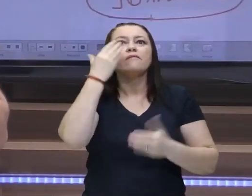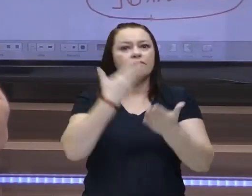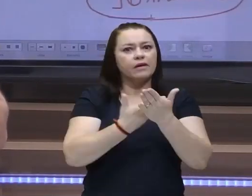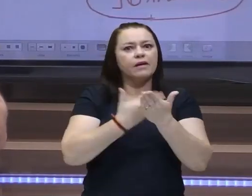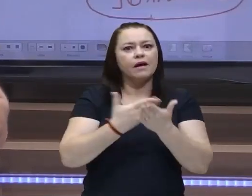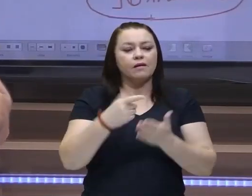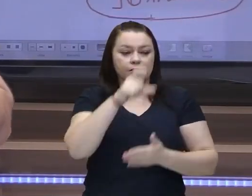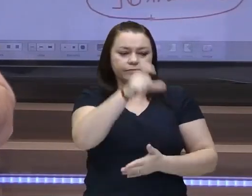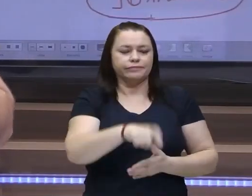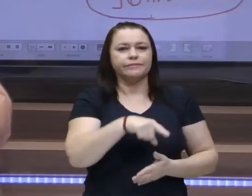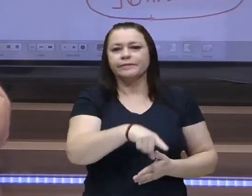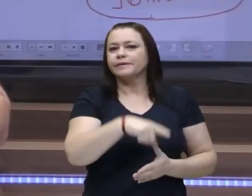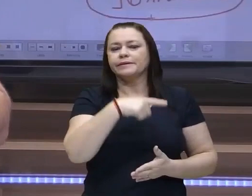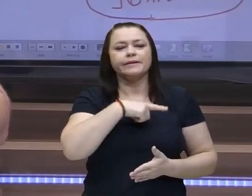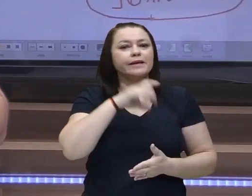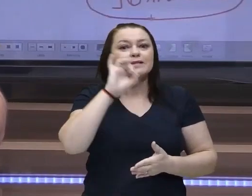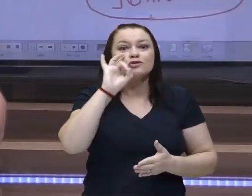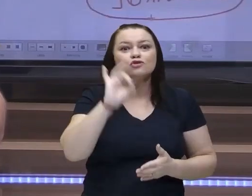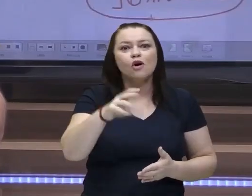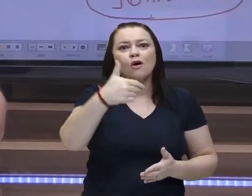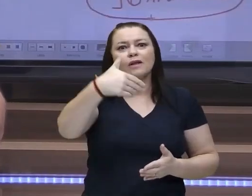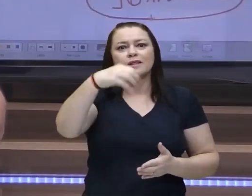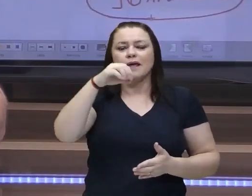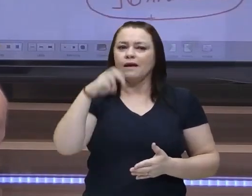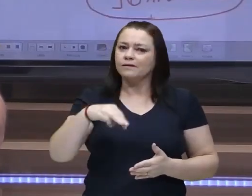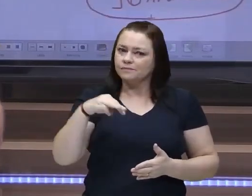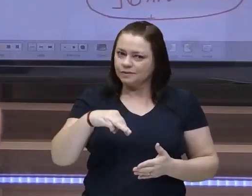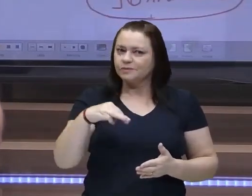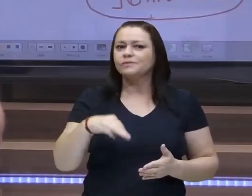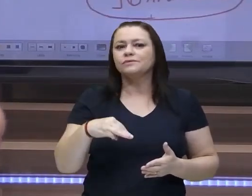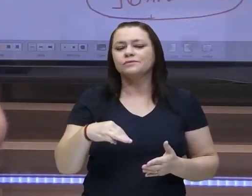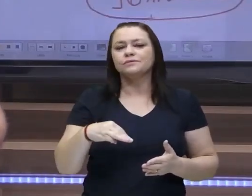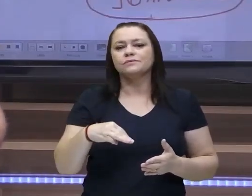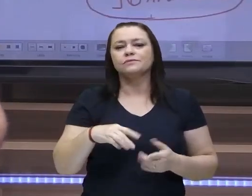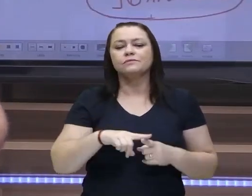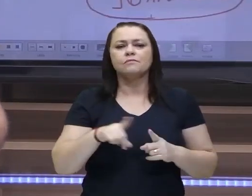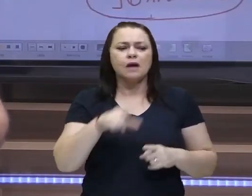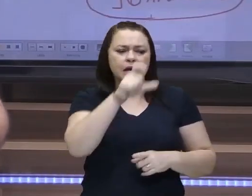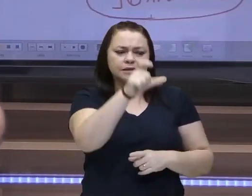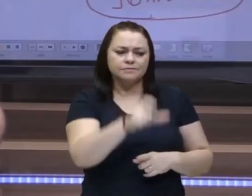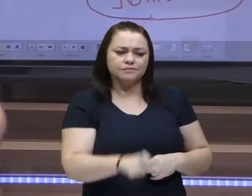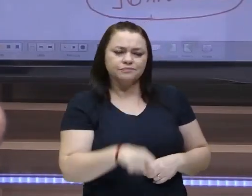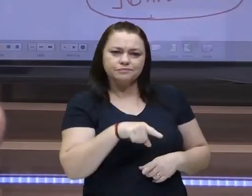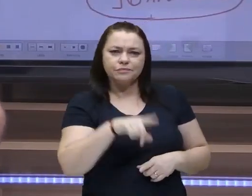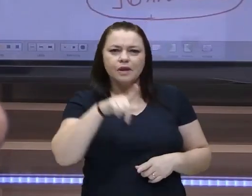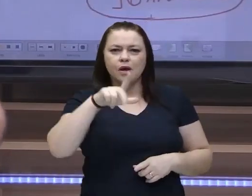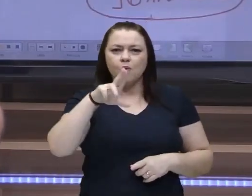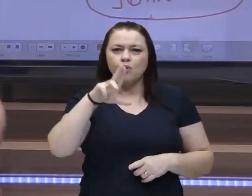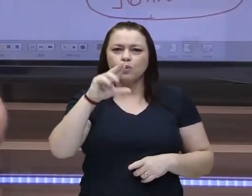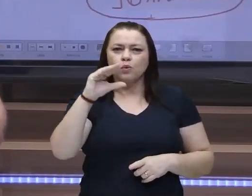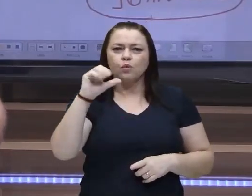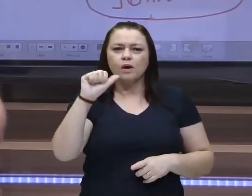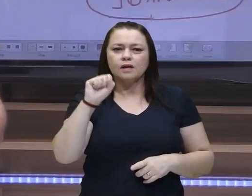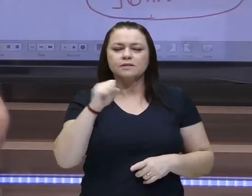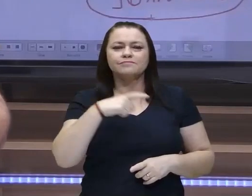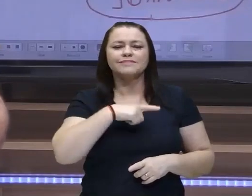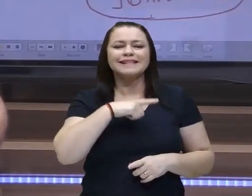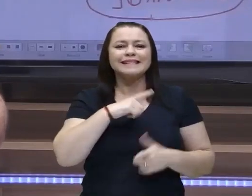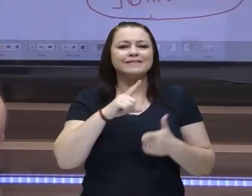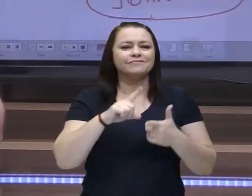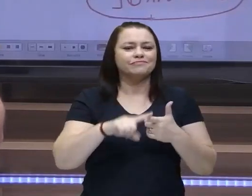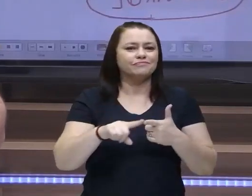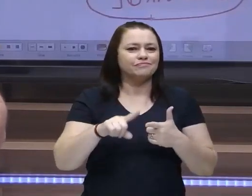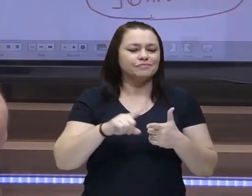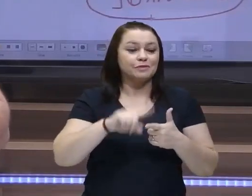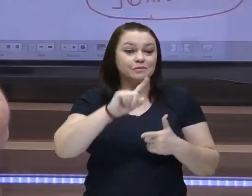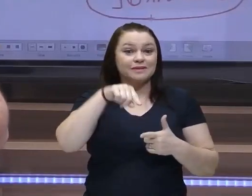sobrou apenas o quê? 10 minutos. Mas esse mesmo Lucas, durante o dia, ele teve um problema. Nossa, ele